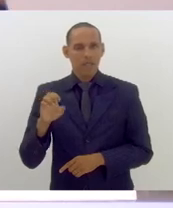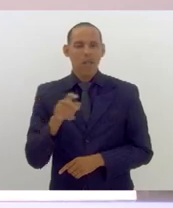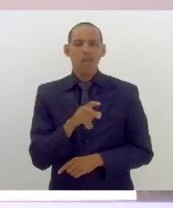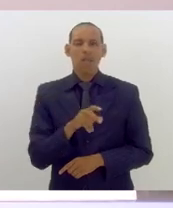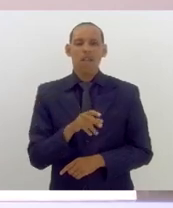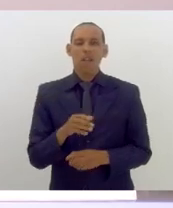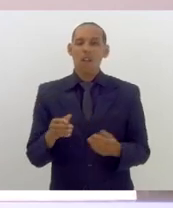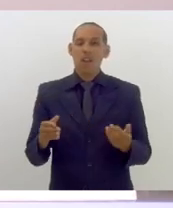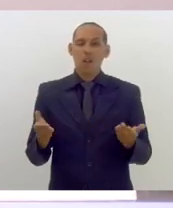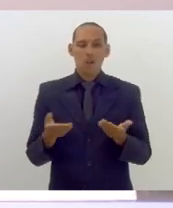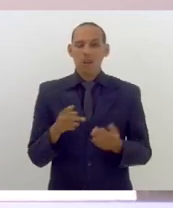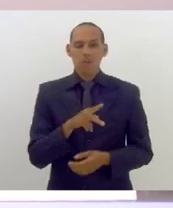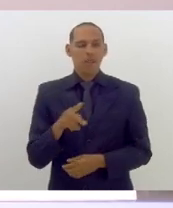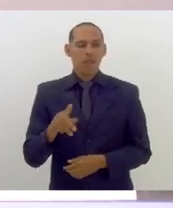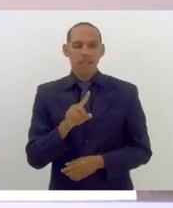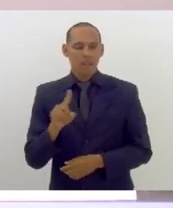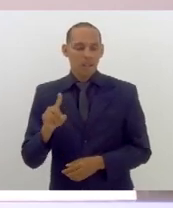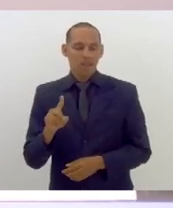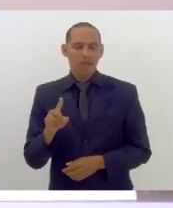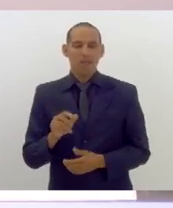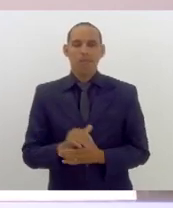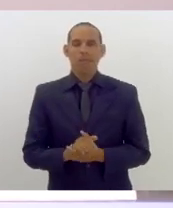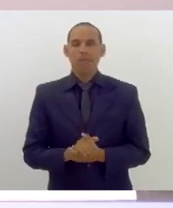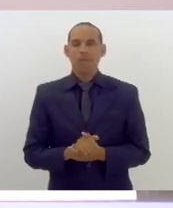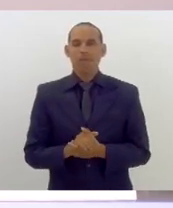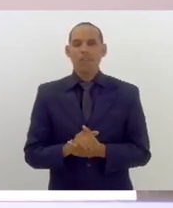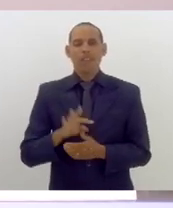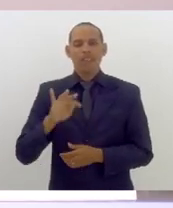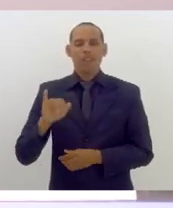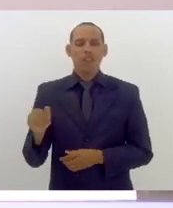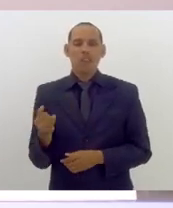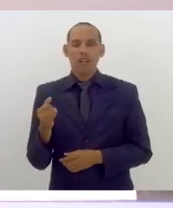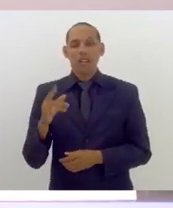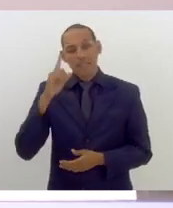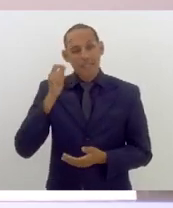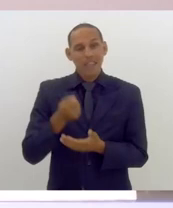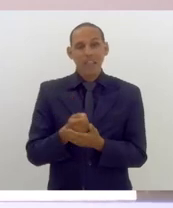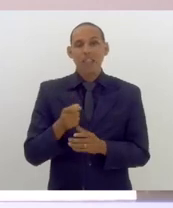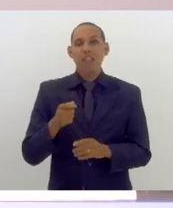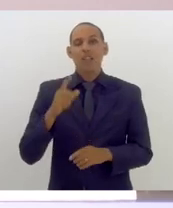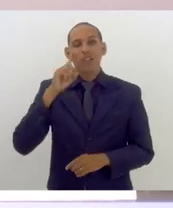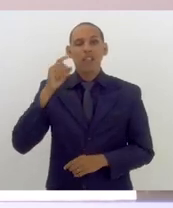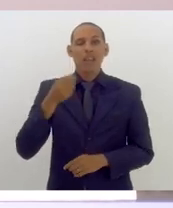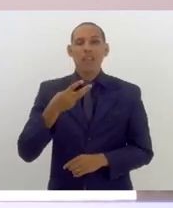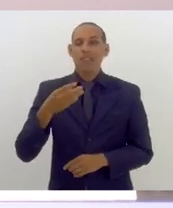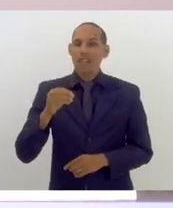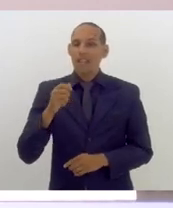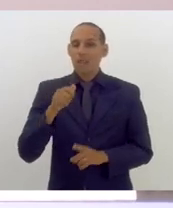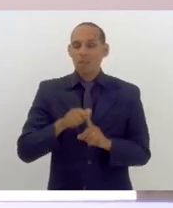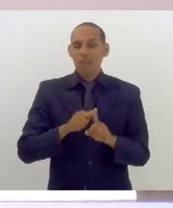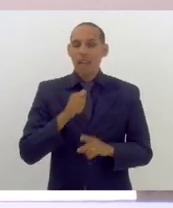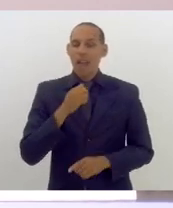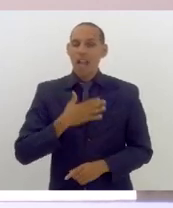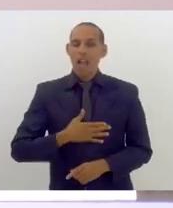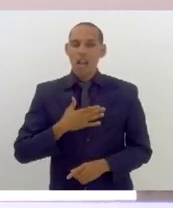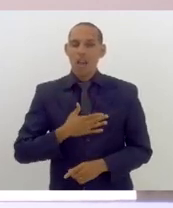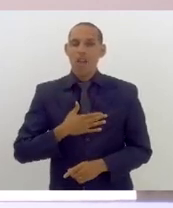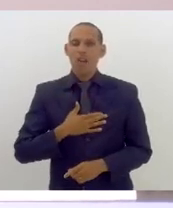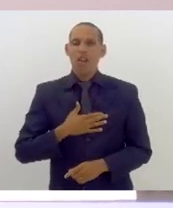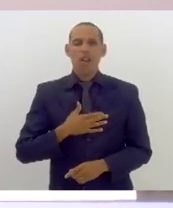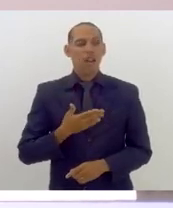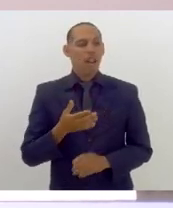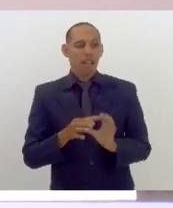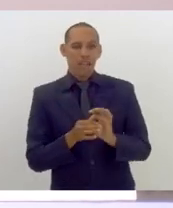aqui hoje não é mais Presidente Tribunal de Justiça Rio de Janeiro decidiu no dia 30 de agosto pela validade da licença de operação